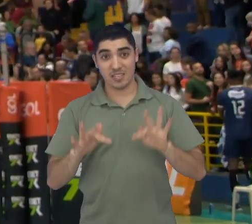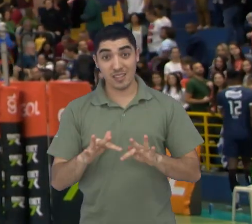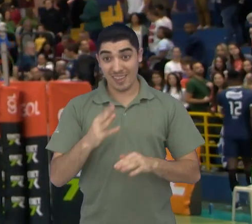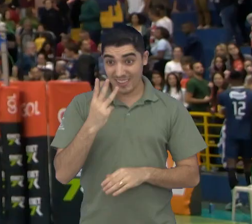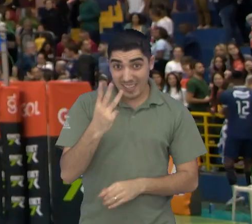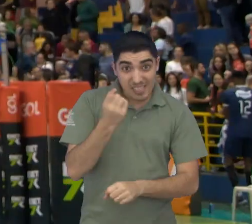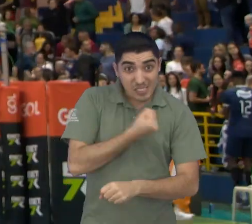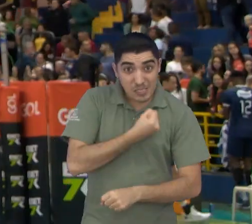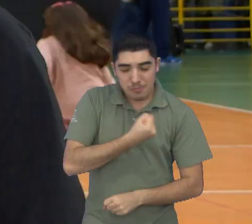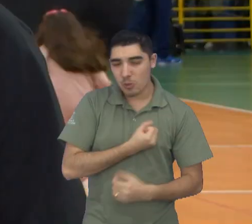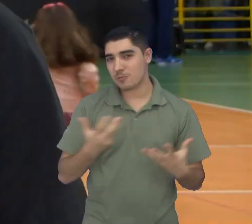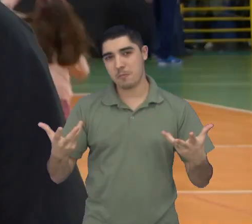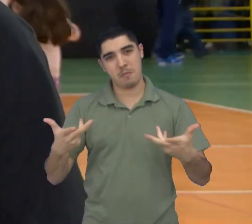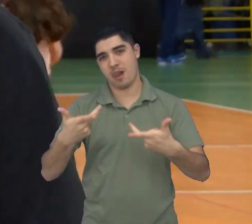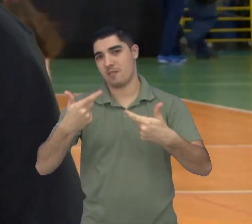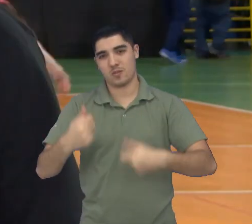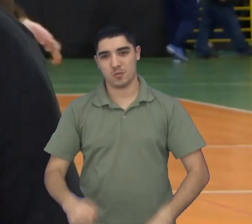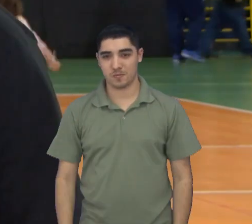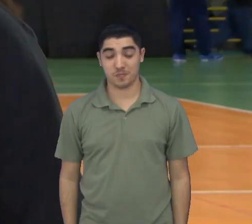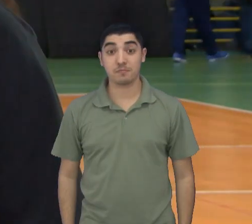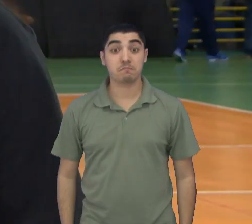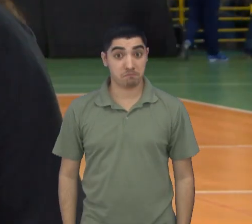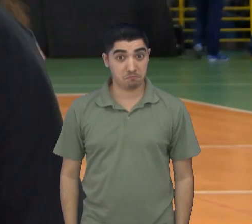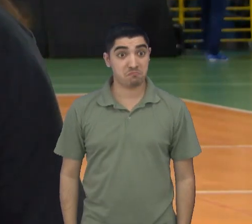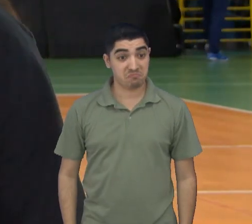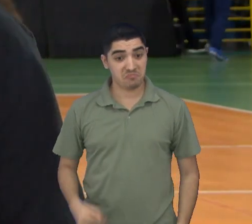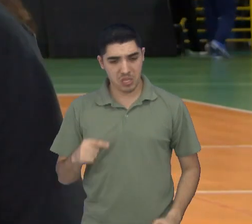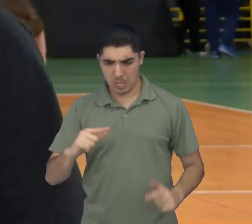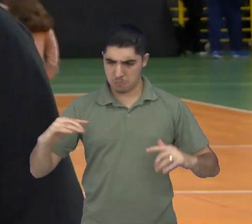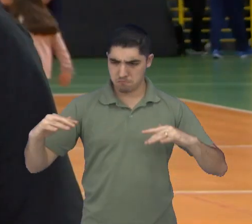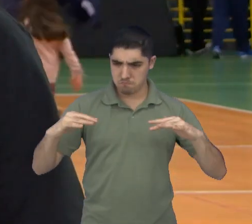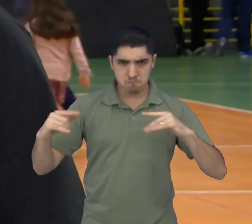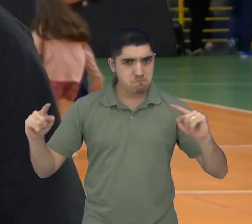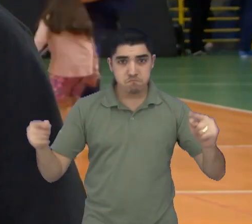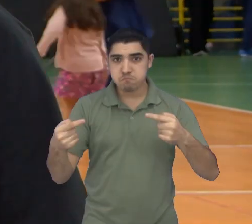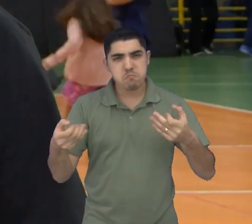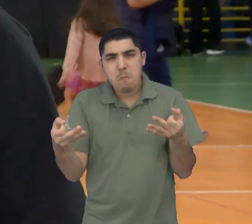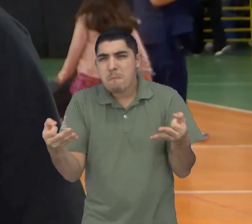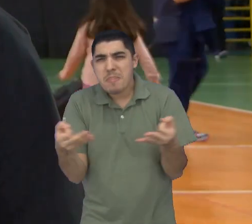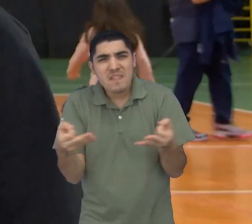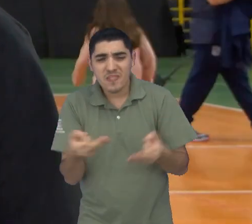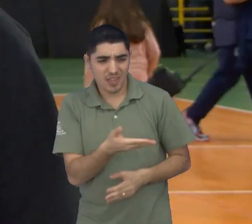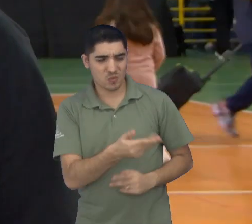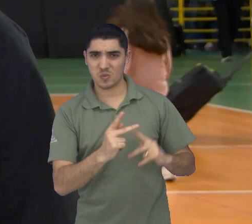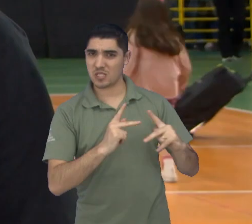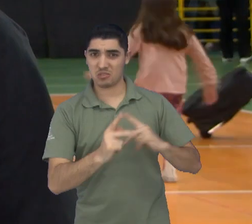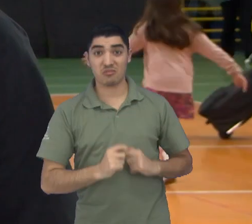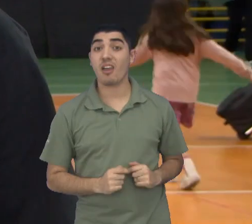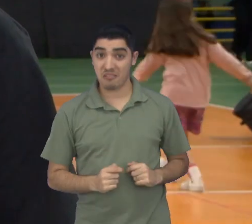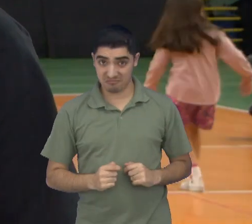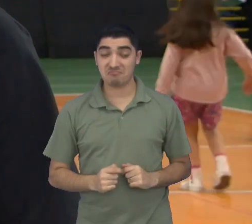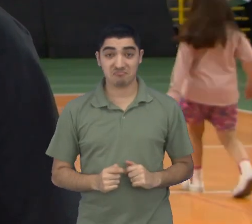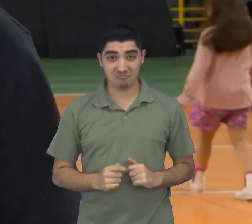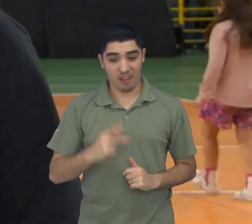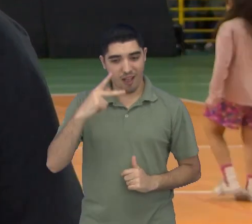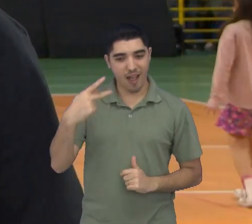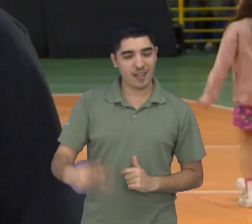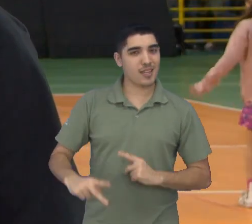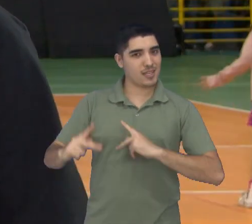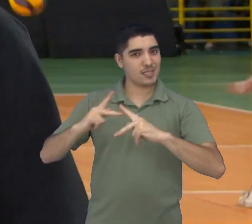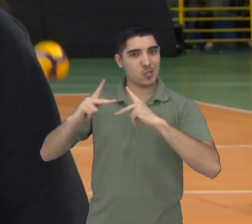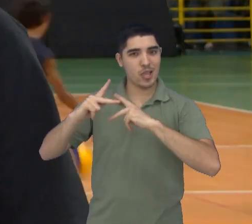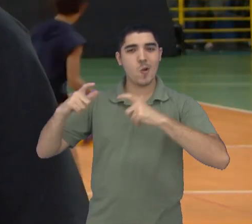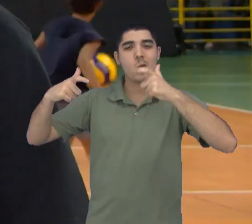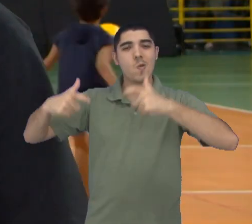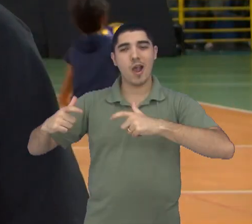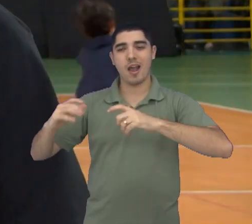casa, 3-0 é maravilhoso. Um jogo praticamente perfeito do São José hoje aqui no ginásio da DC Embraer.